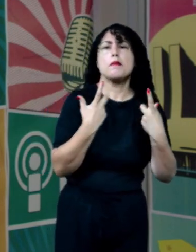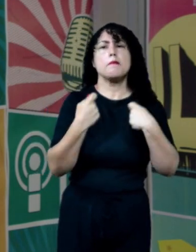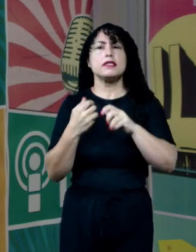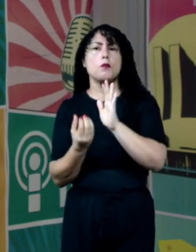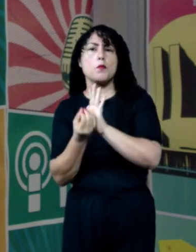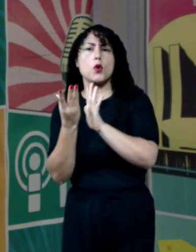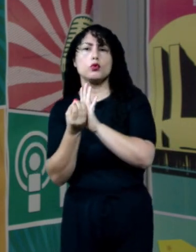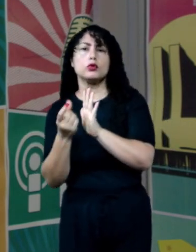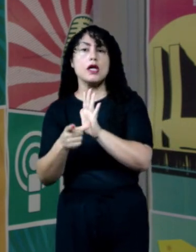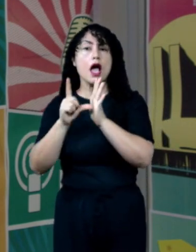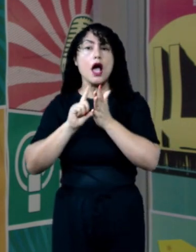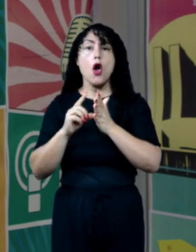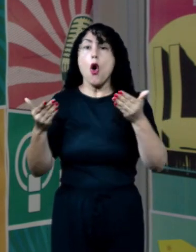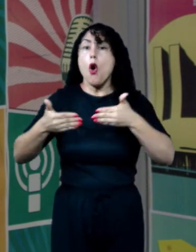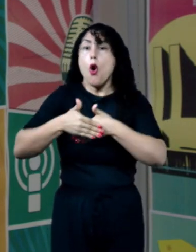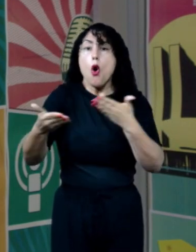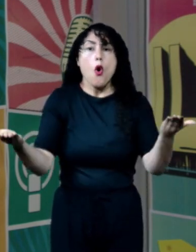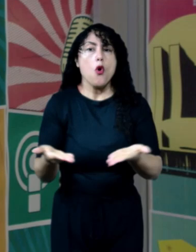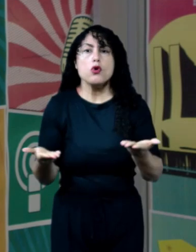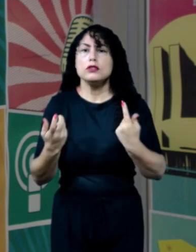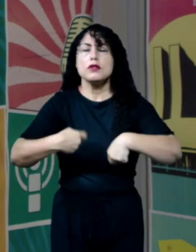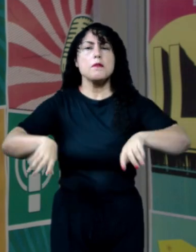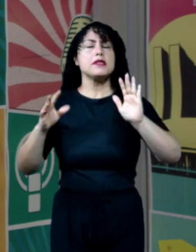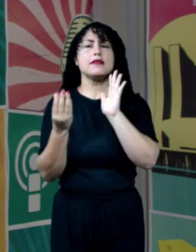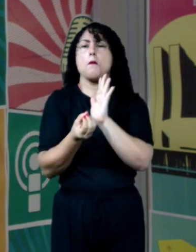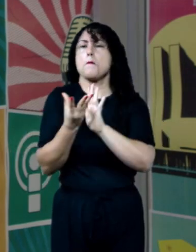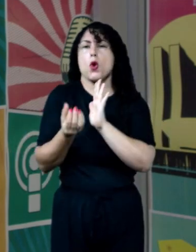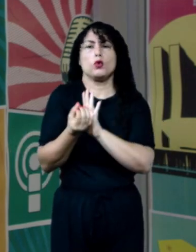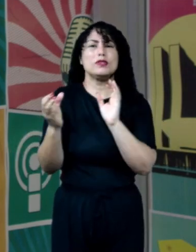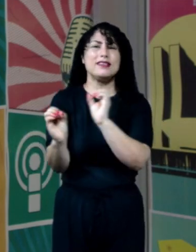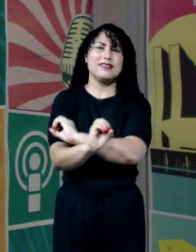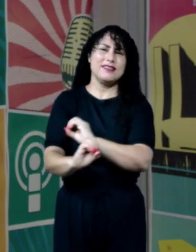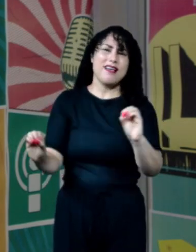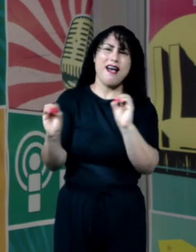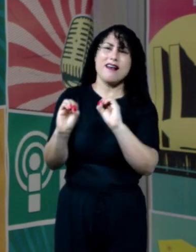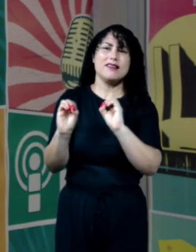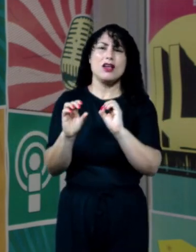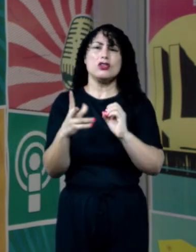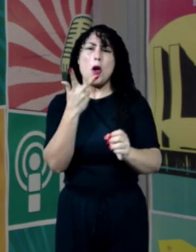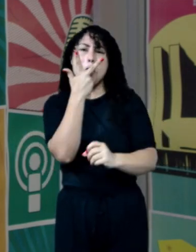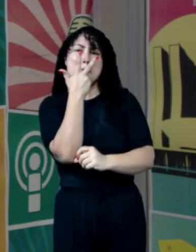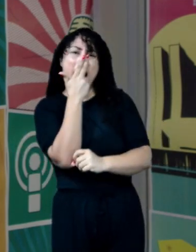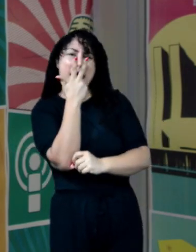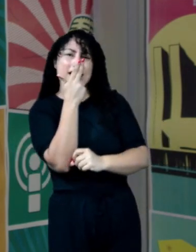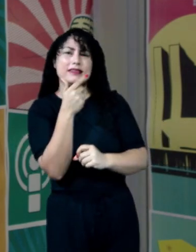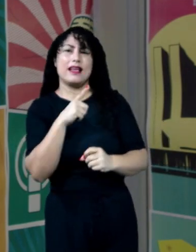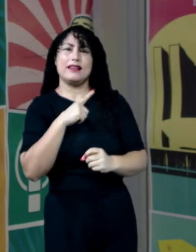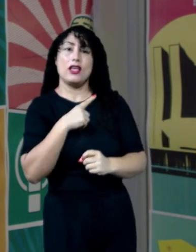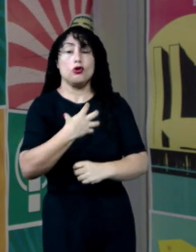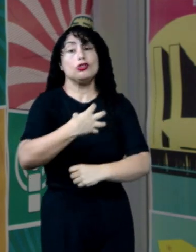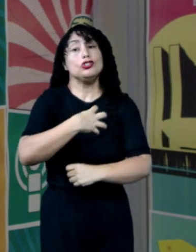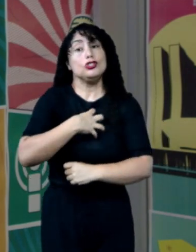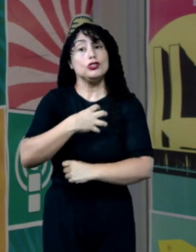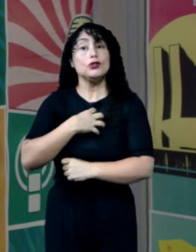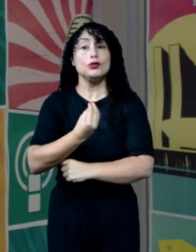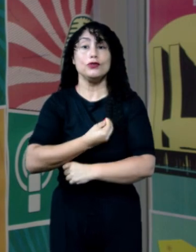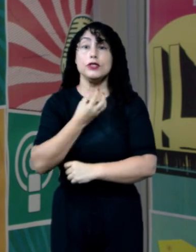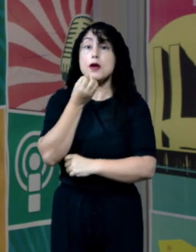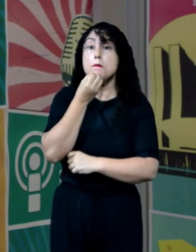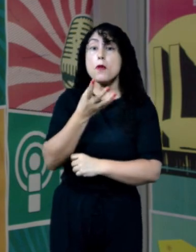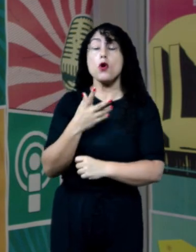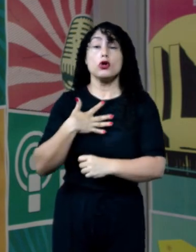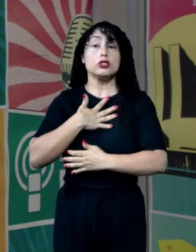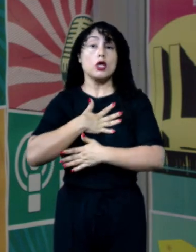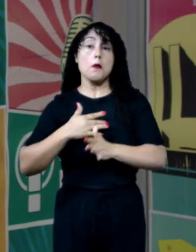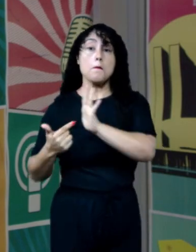antes. Hoje, você não precisa mais ser produtivo, basta você aparentar que tem um estilo de vida muito bom, basta você